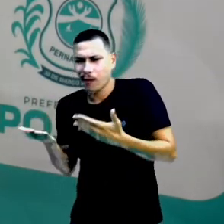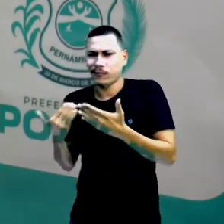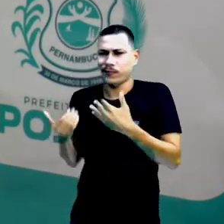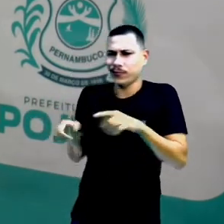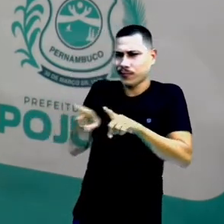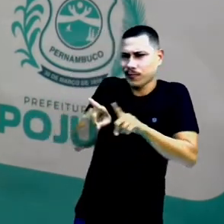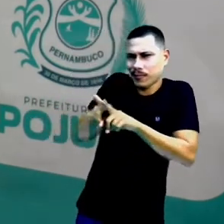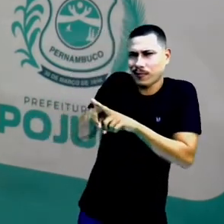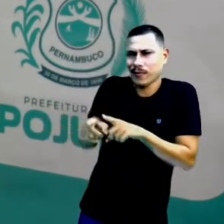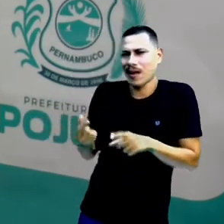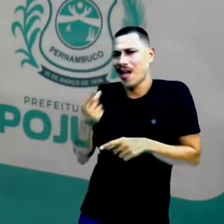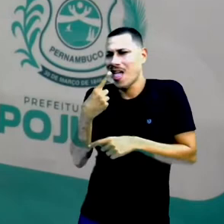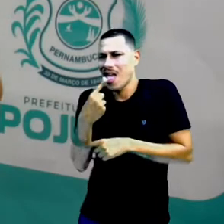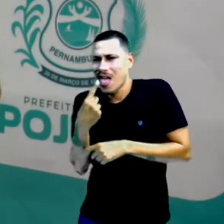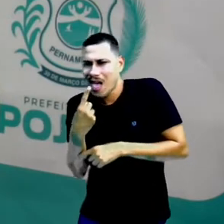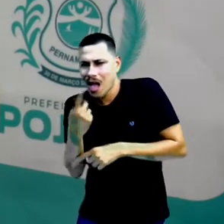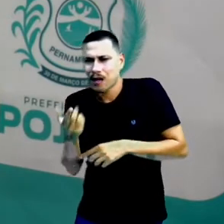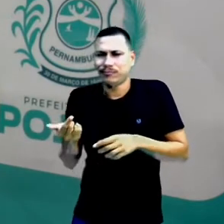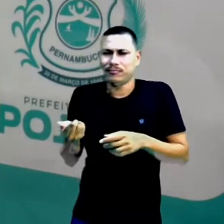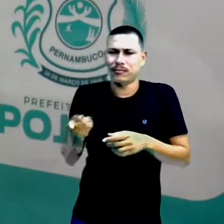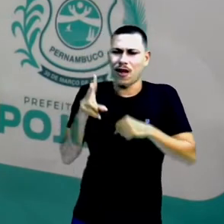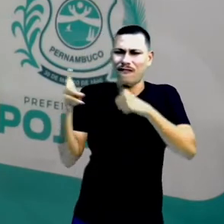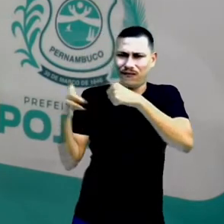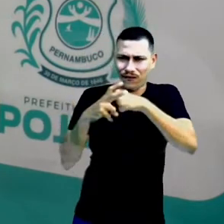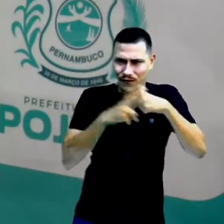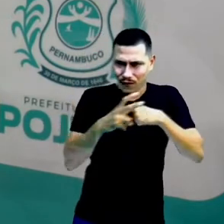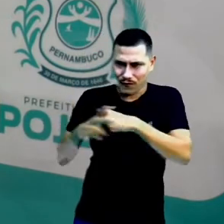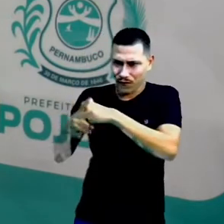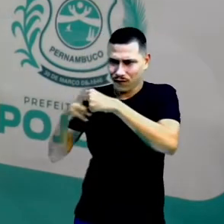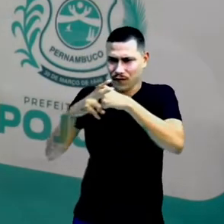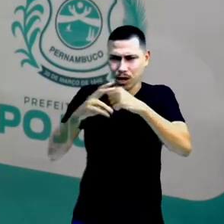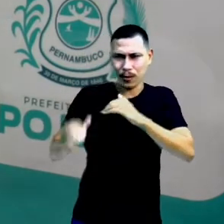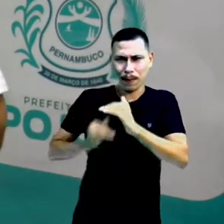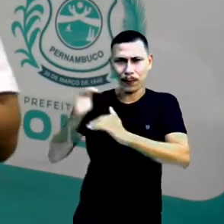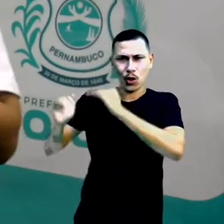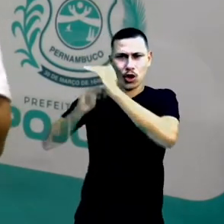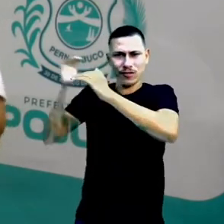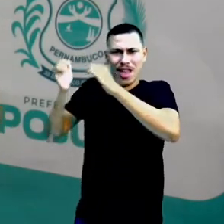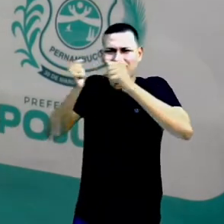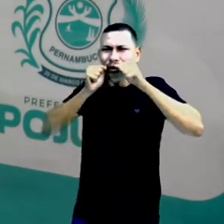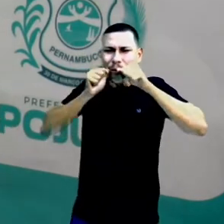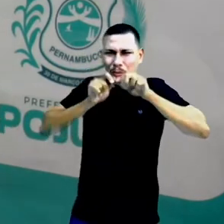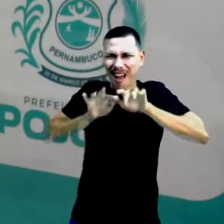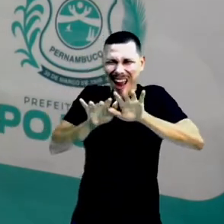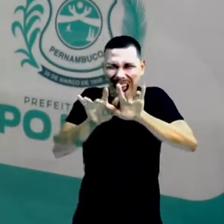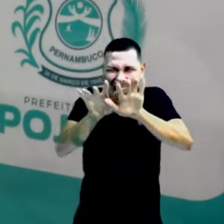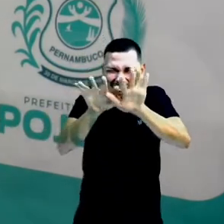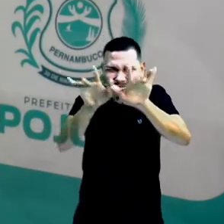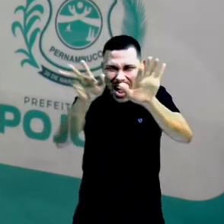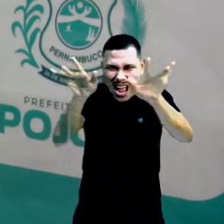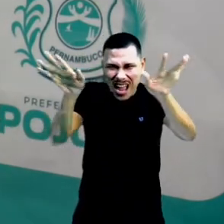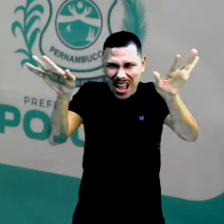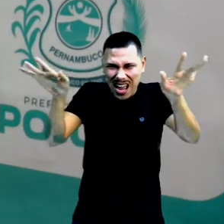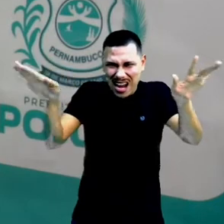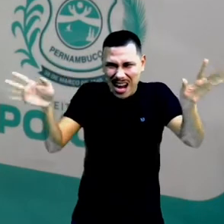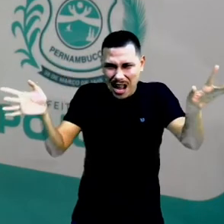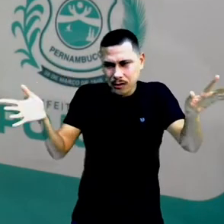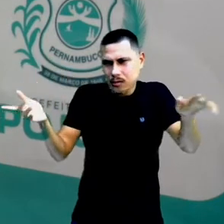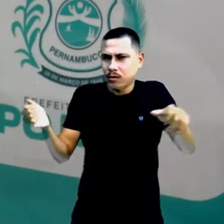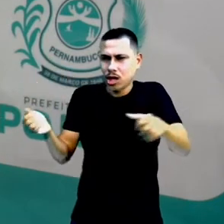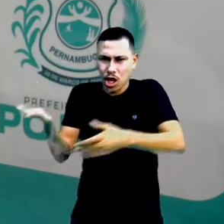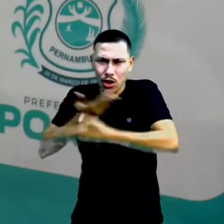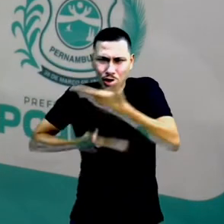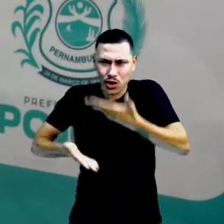da saliva também e esses vírus ele ele tem processo de contaminação e e vamos passando de um para os